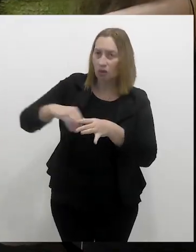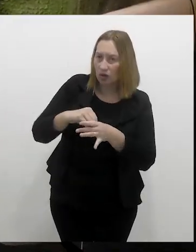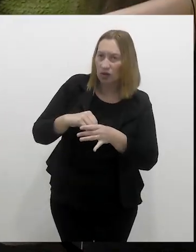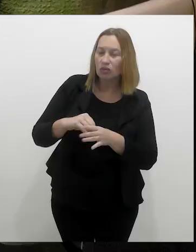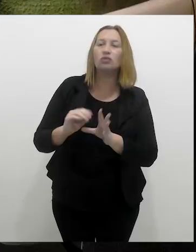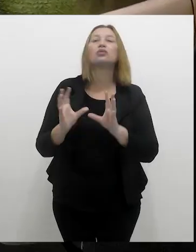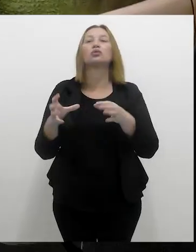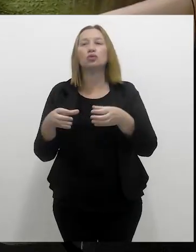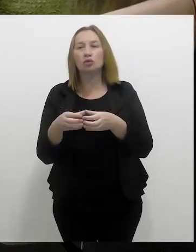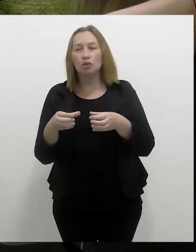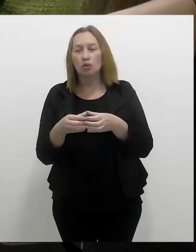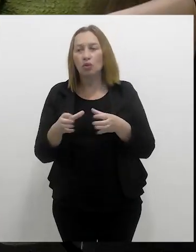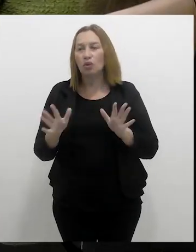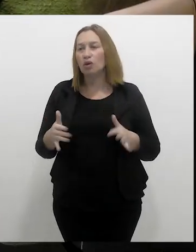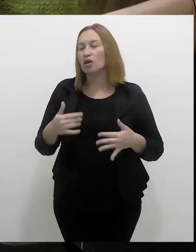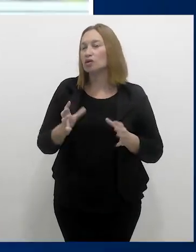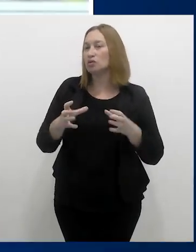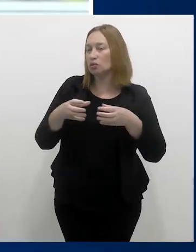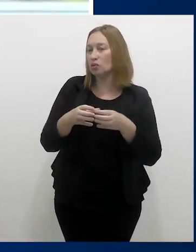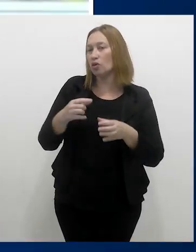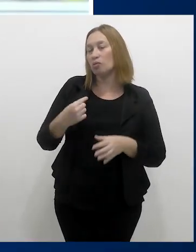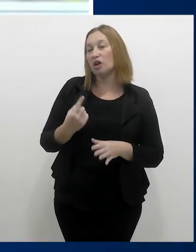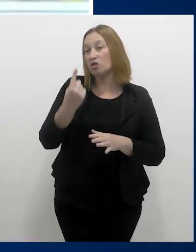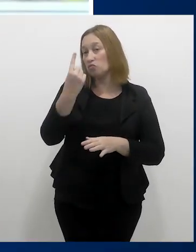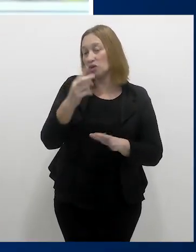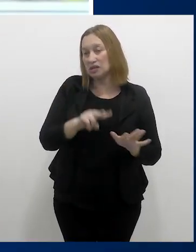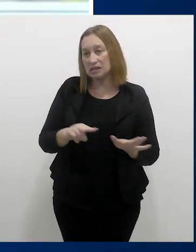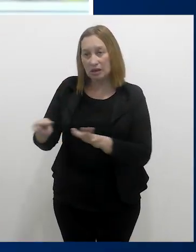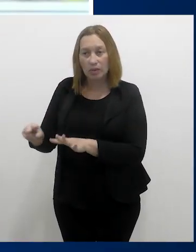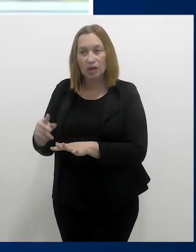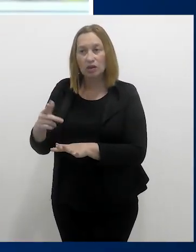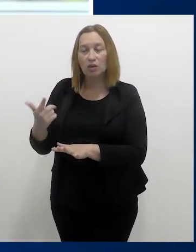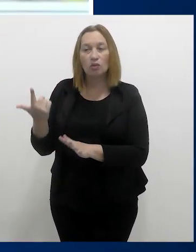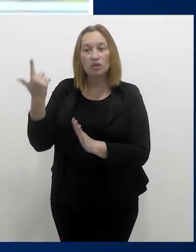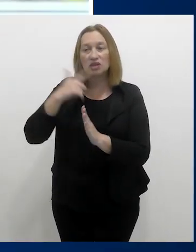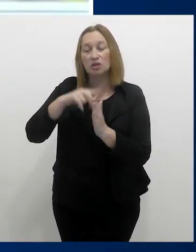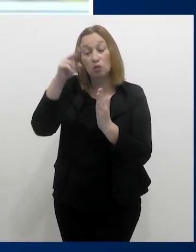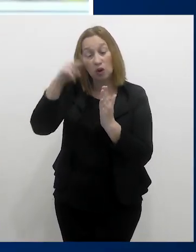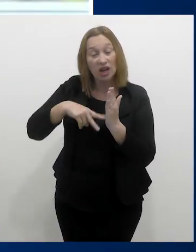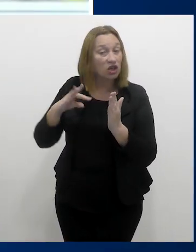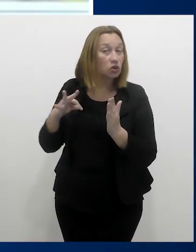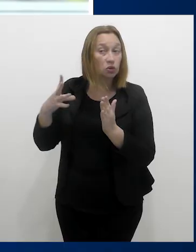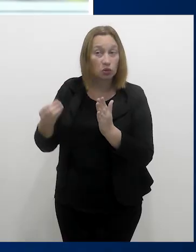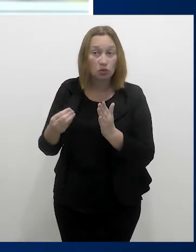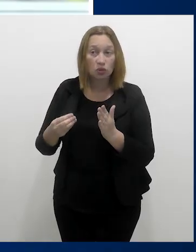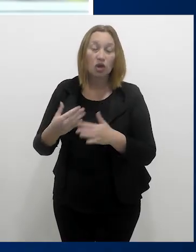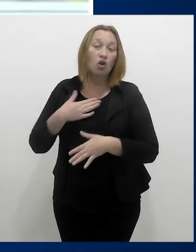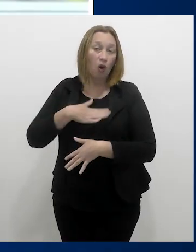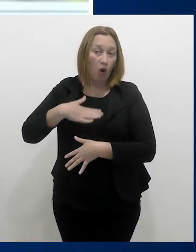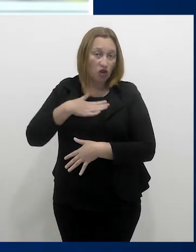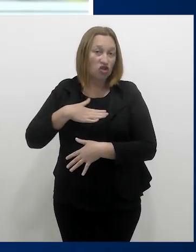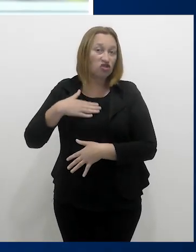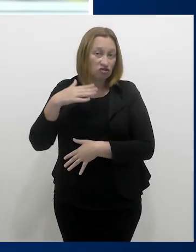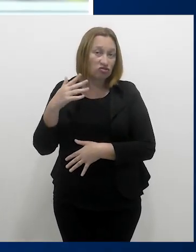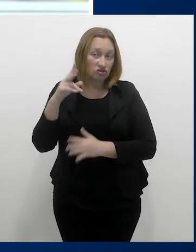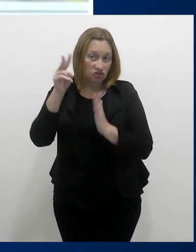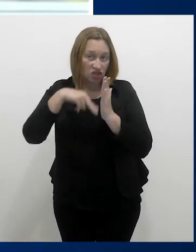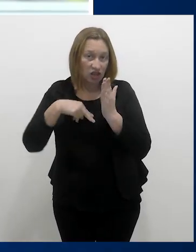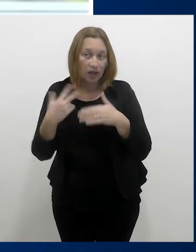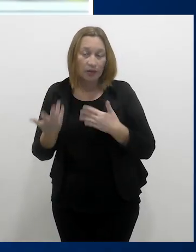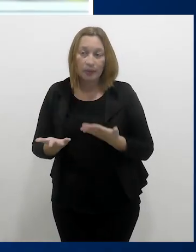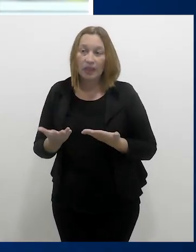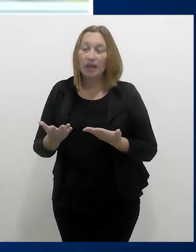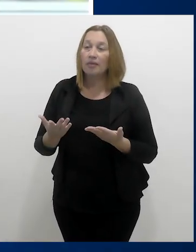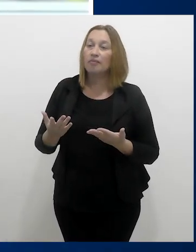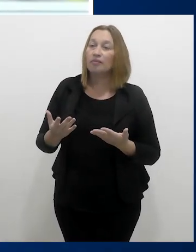incluindo o do grupo, né, mas assim, o do grupo, eu leio em uma semana, e aí eu leio outros também, eu sou uma leitora voraz.